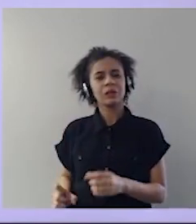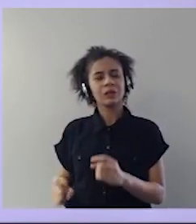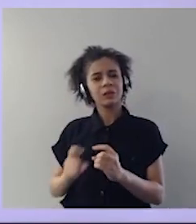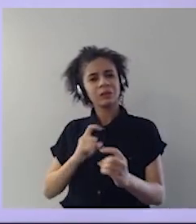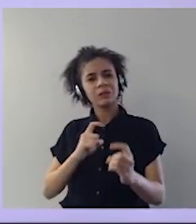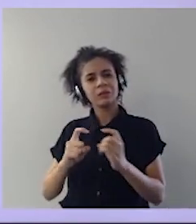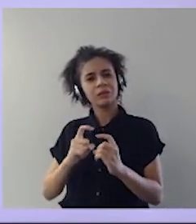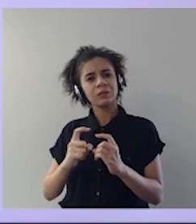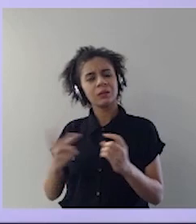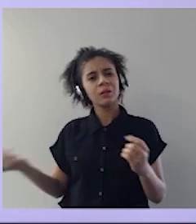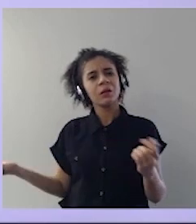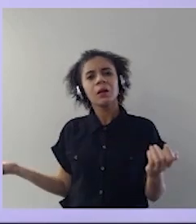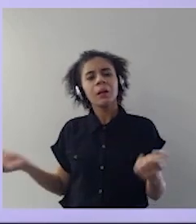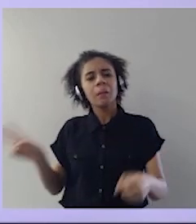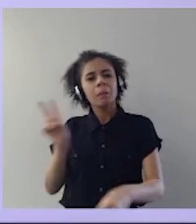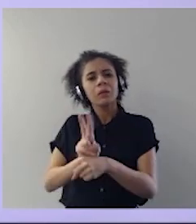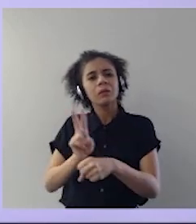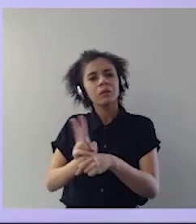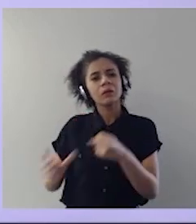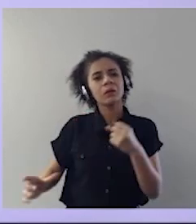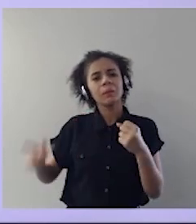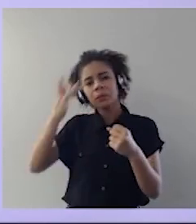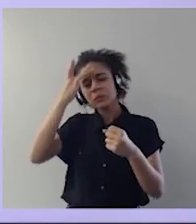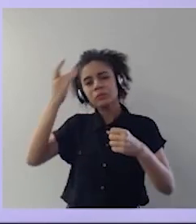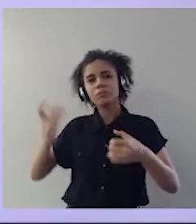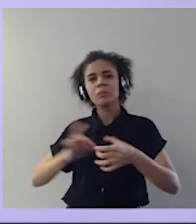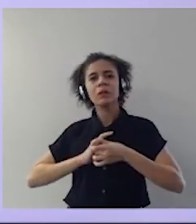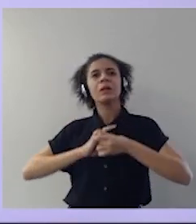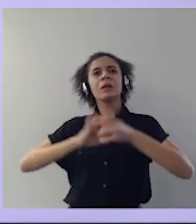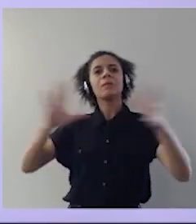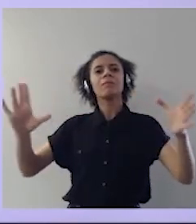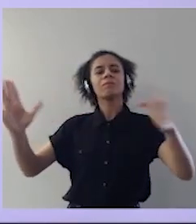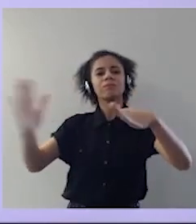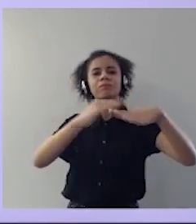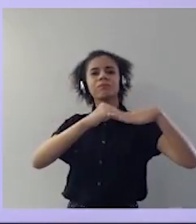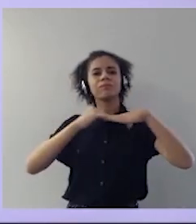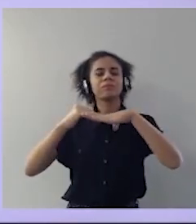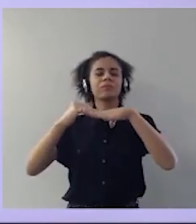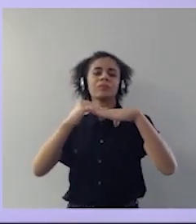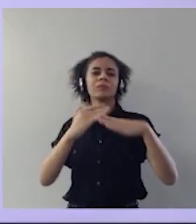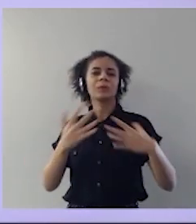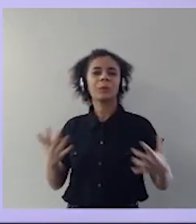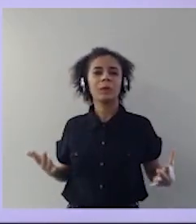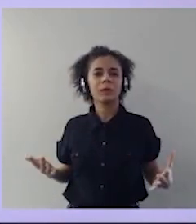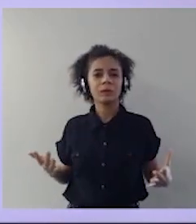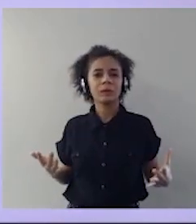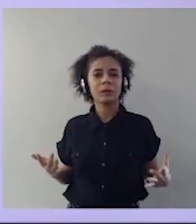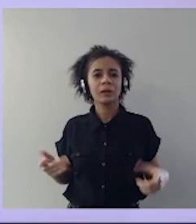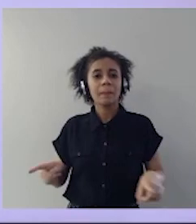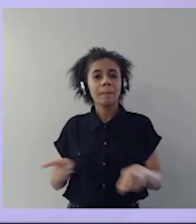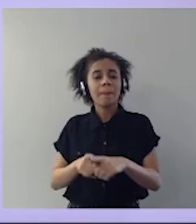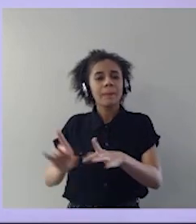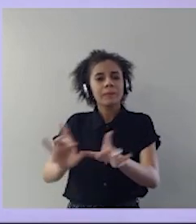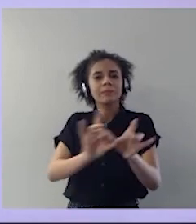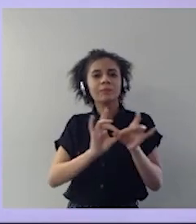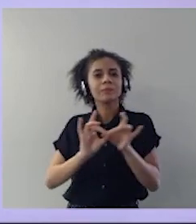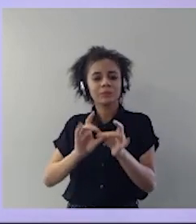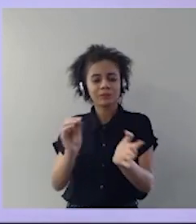a defesa da liberdade, a defesa da igualdade e, mais do que isso, a defesa da